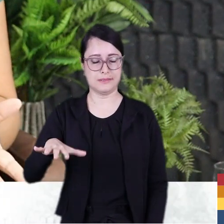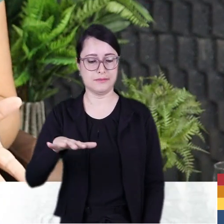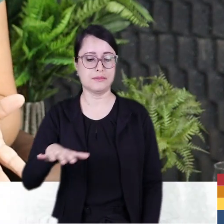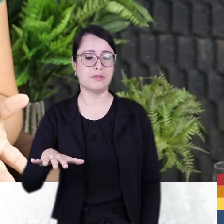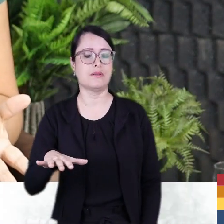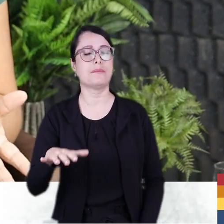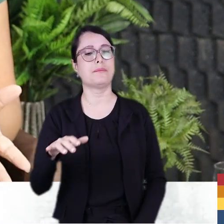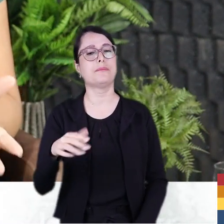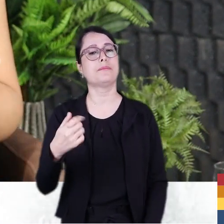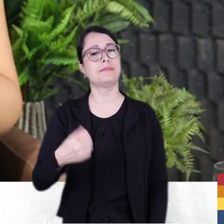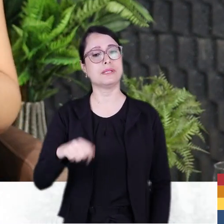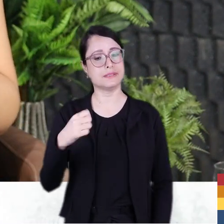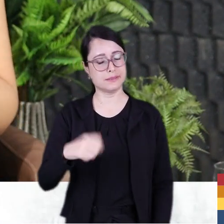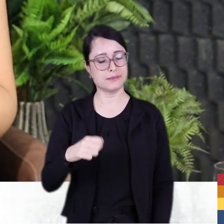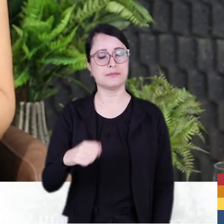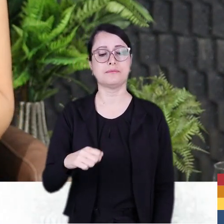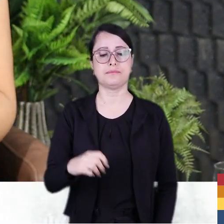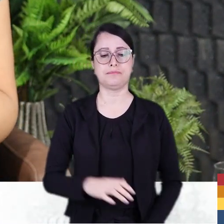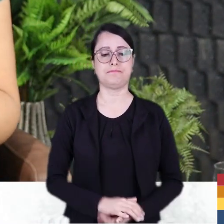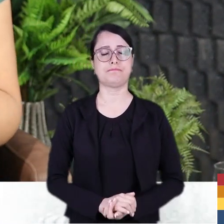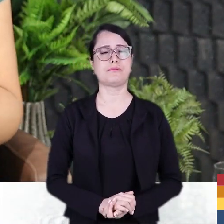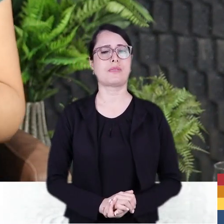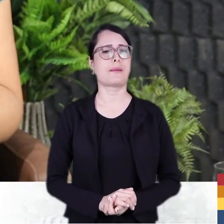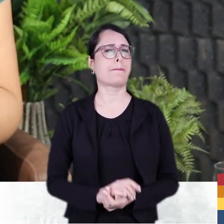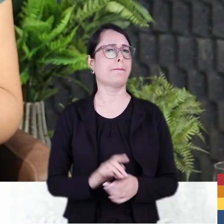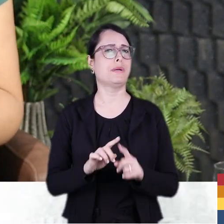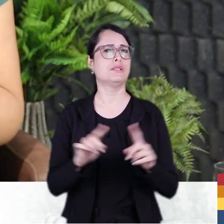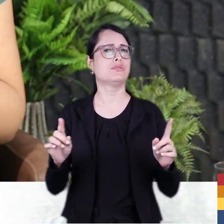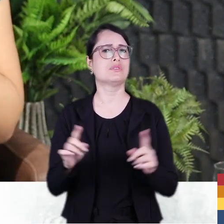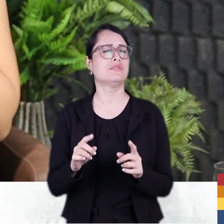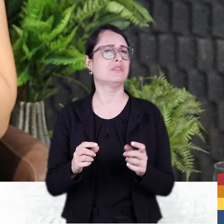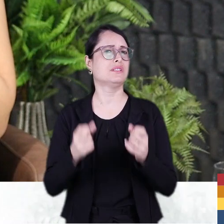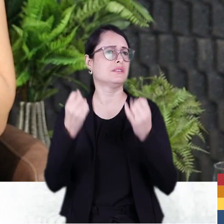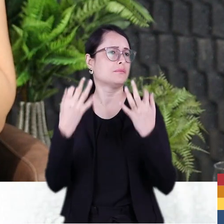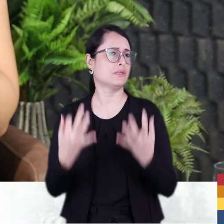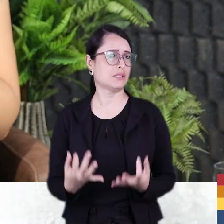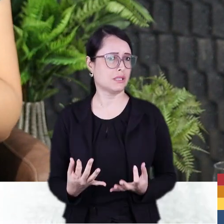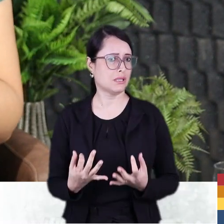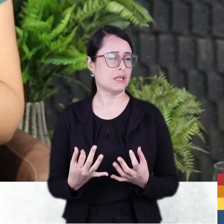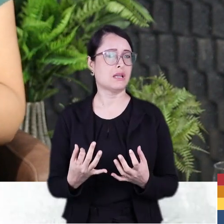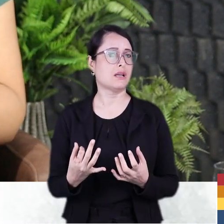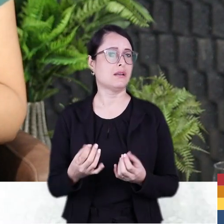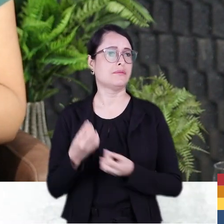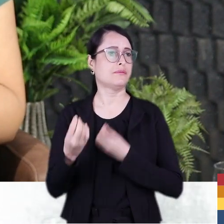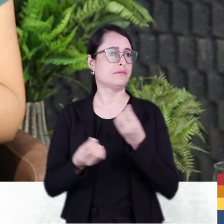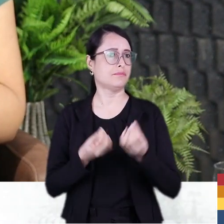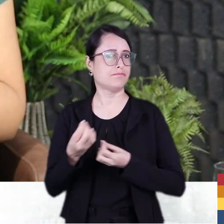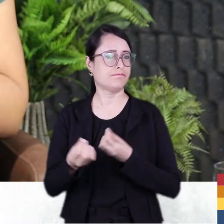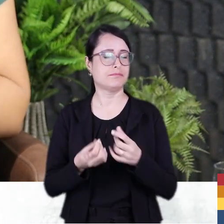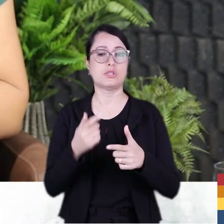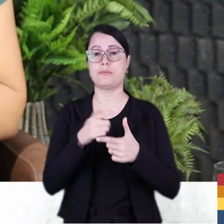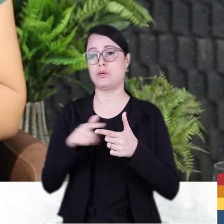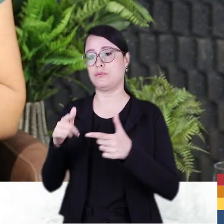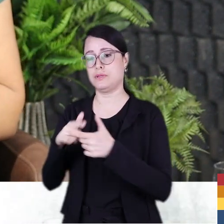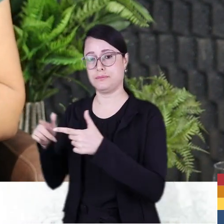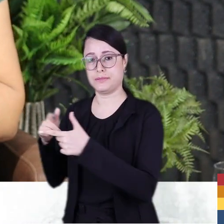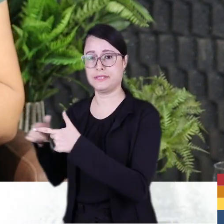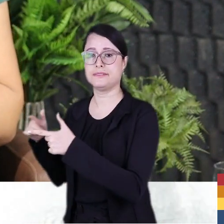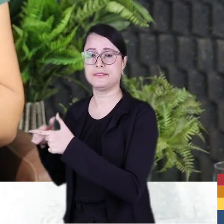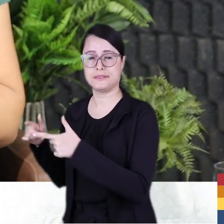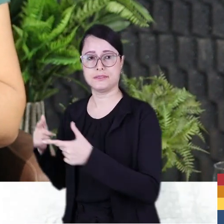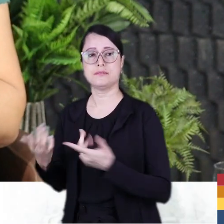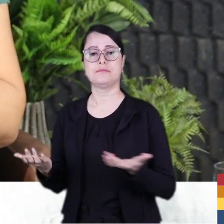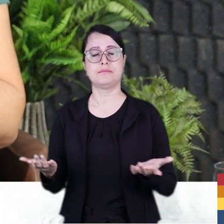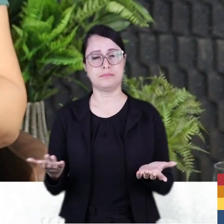itinerário de ciências da saúde, pode haver um entendimento de que apenas, que ali tem o quê?